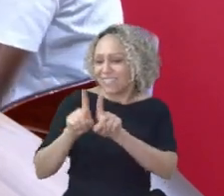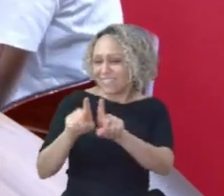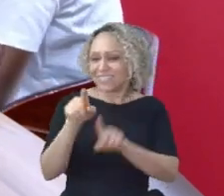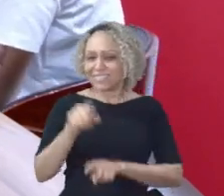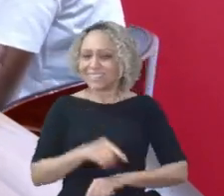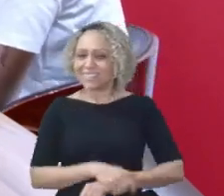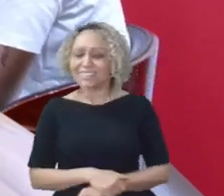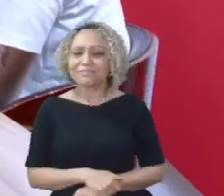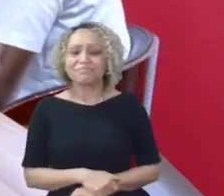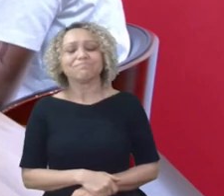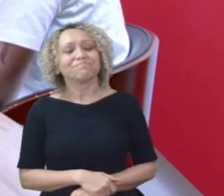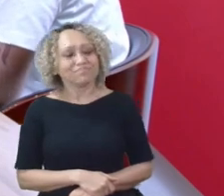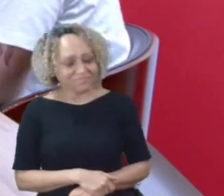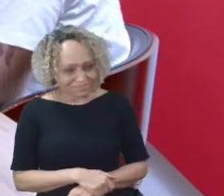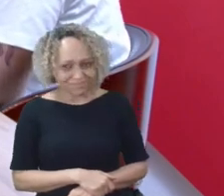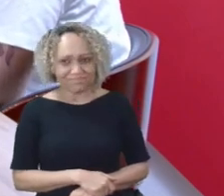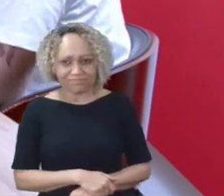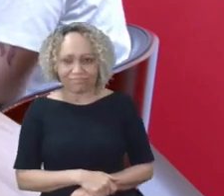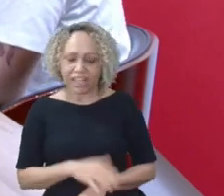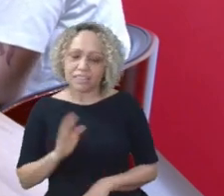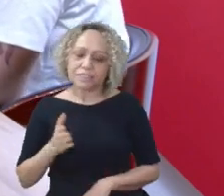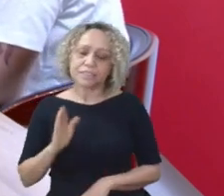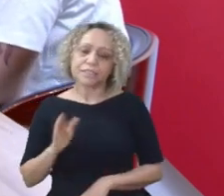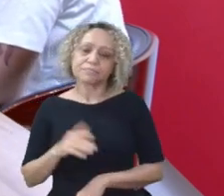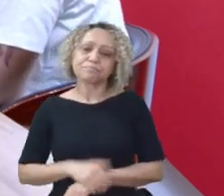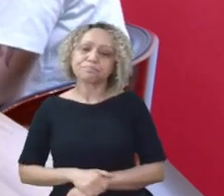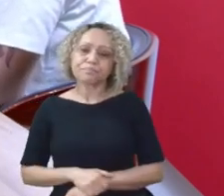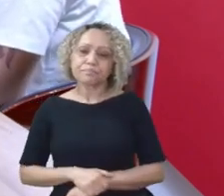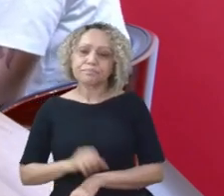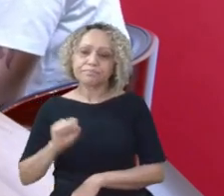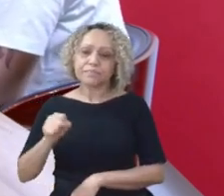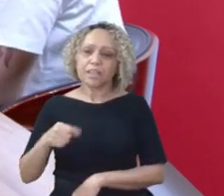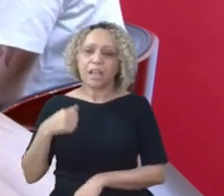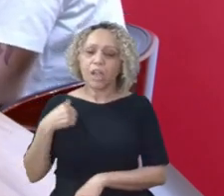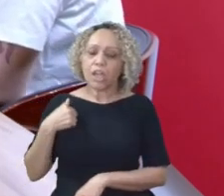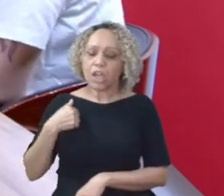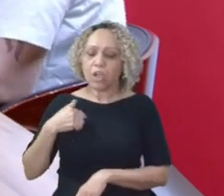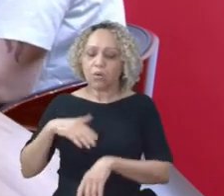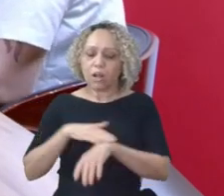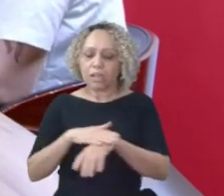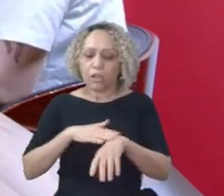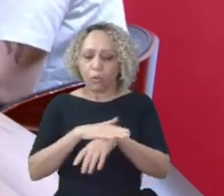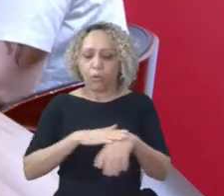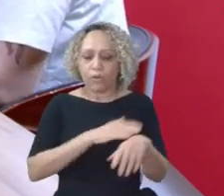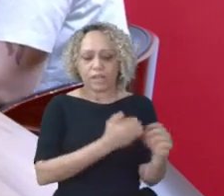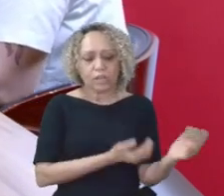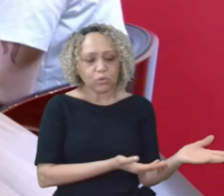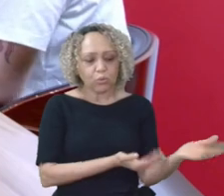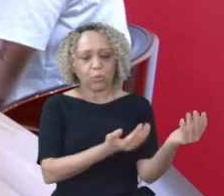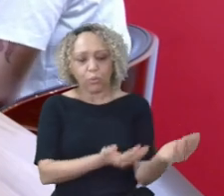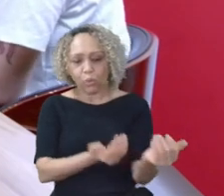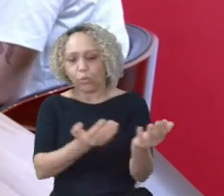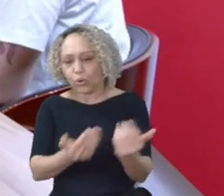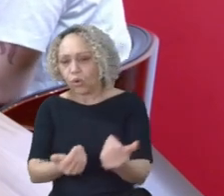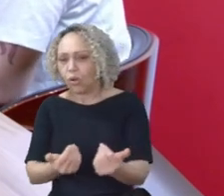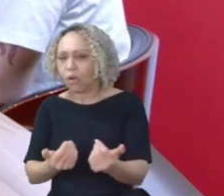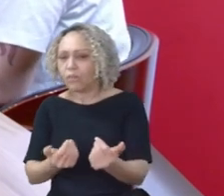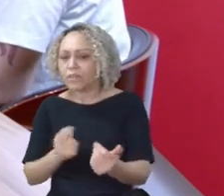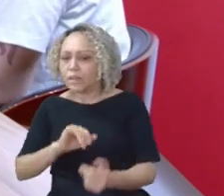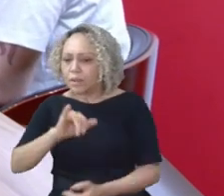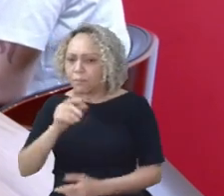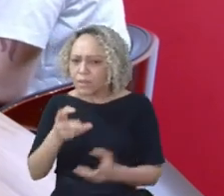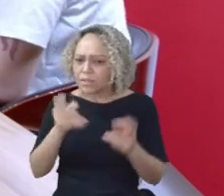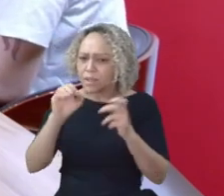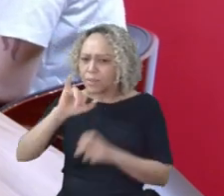também é um negócio que eu tenho conversado com outras juventudes, né? De perceber possibilidade, né? De